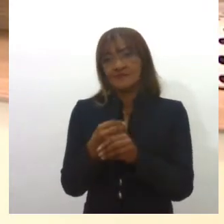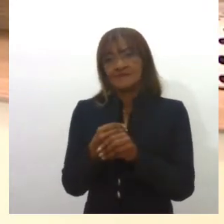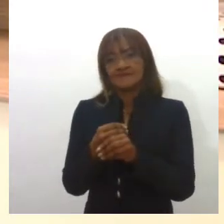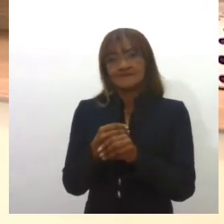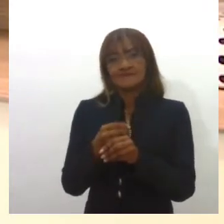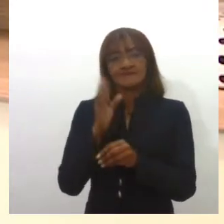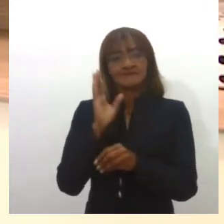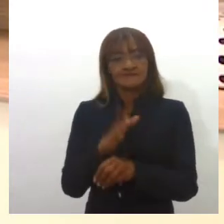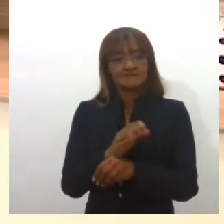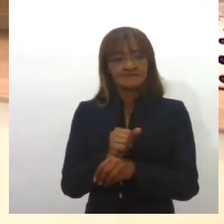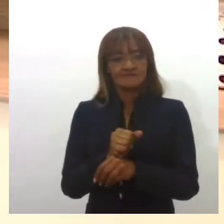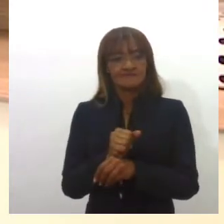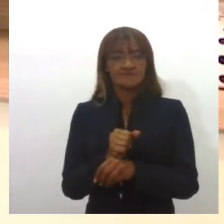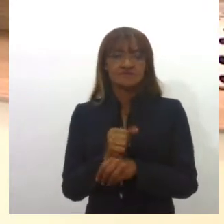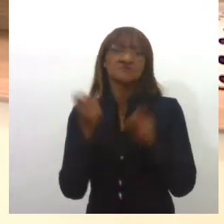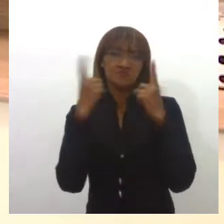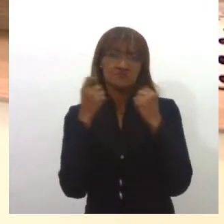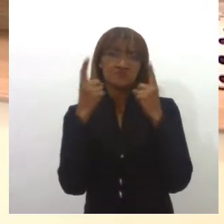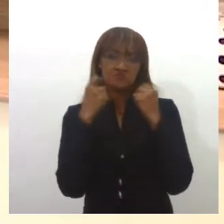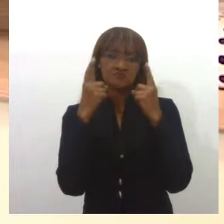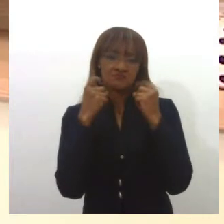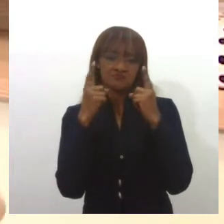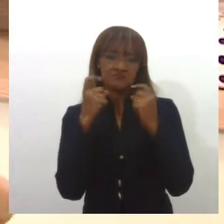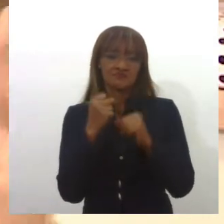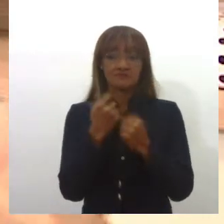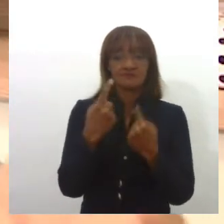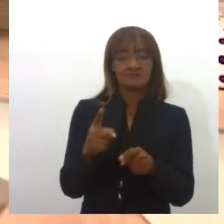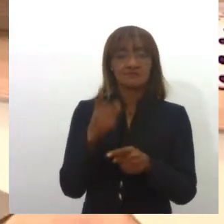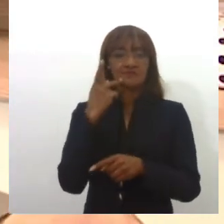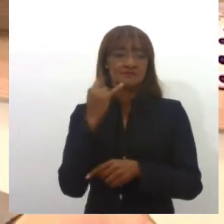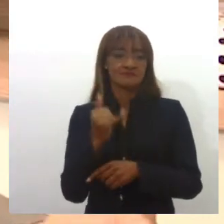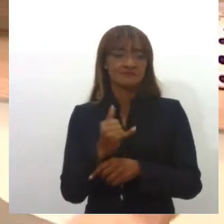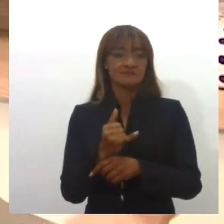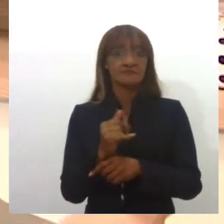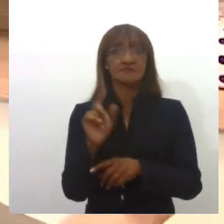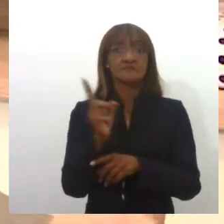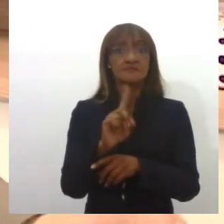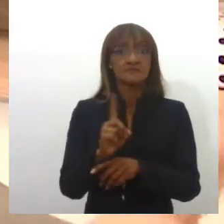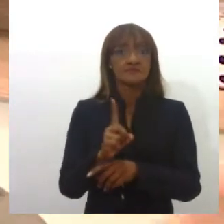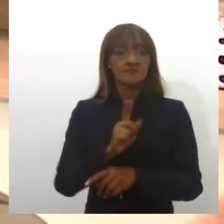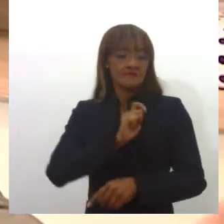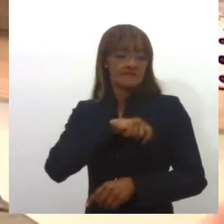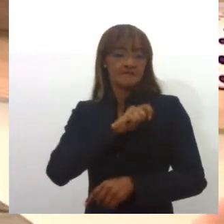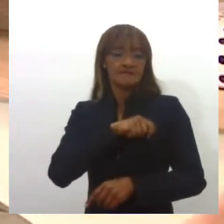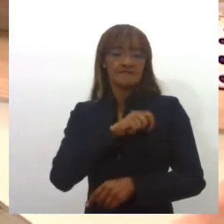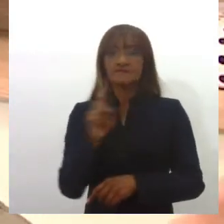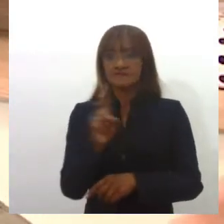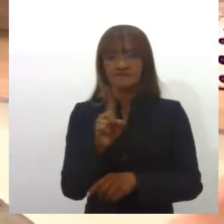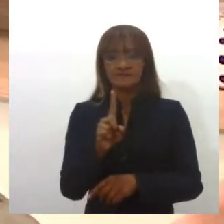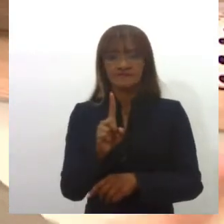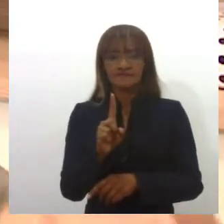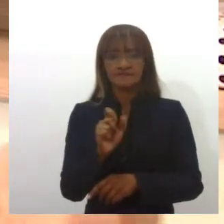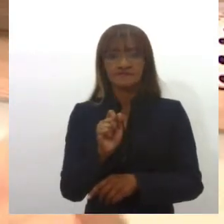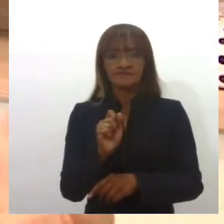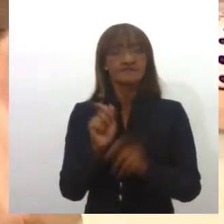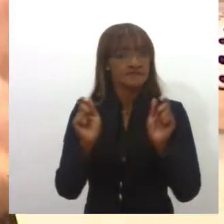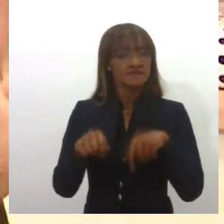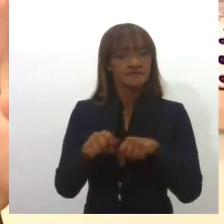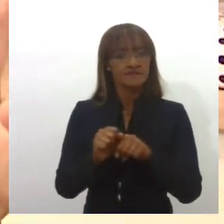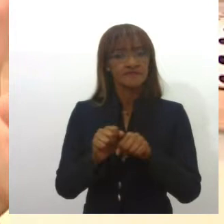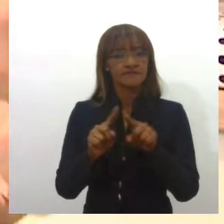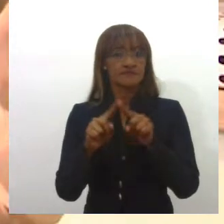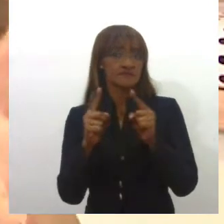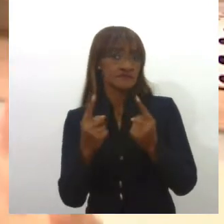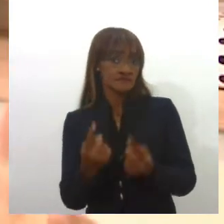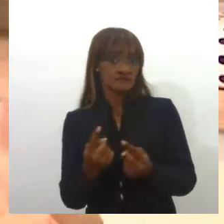pais, chorando para que alguma coisa seja ela dada. Não é que a criança é má em si, é que ela pode sê-lo. Se não houver